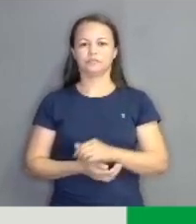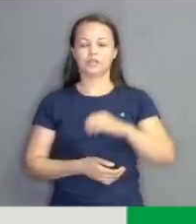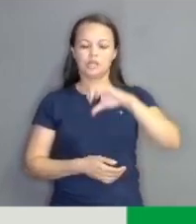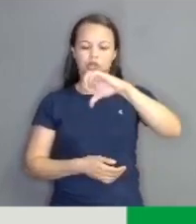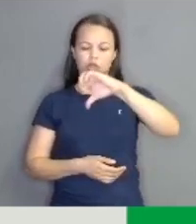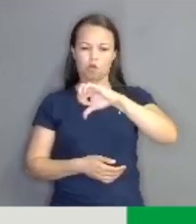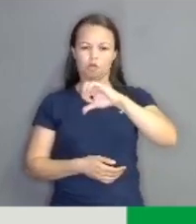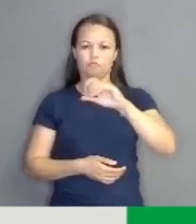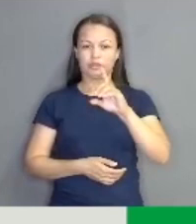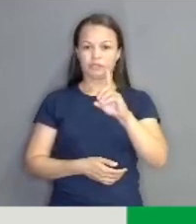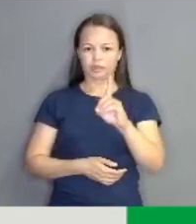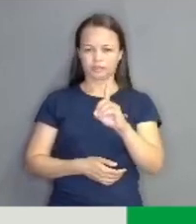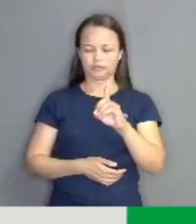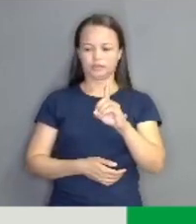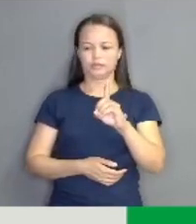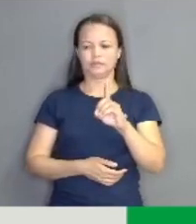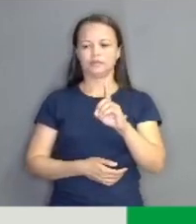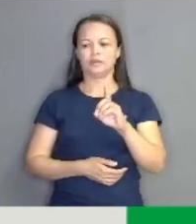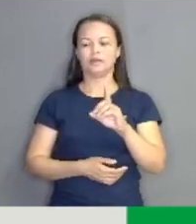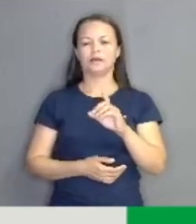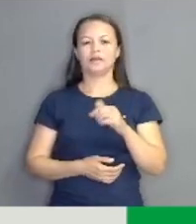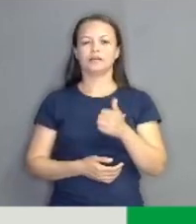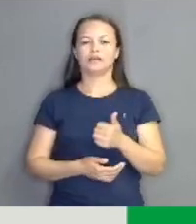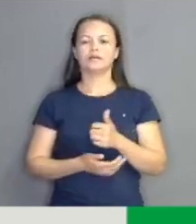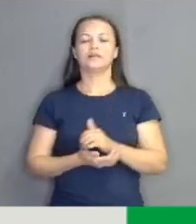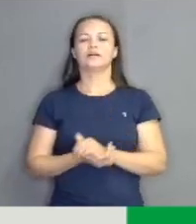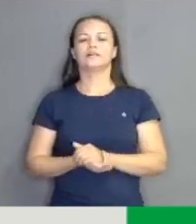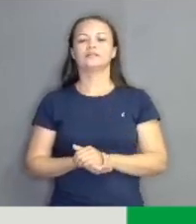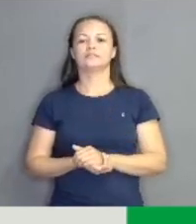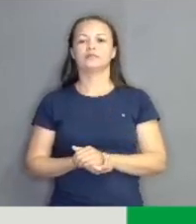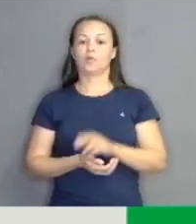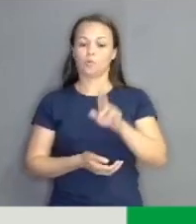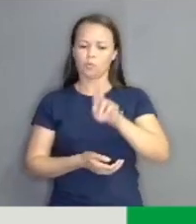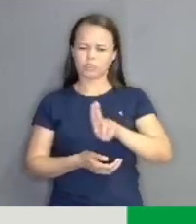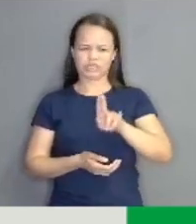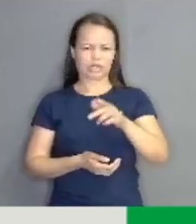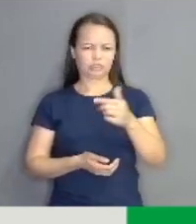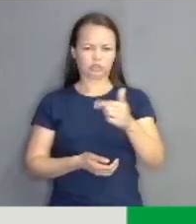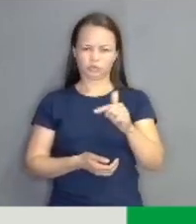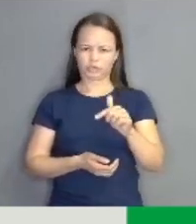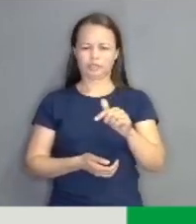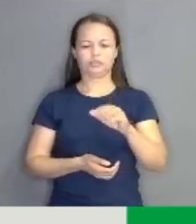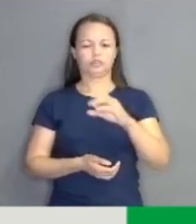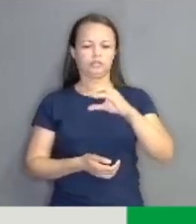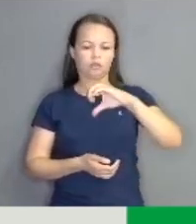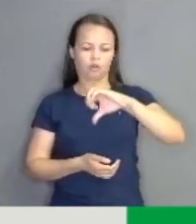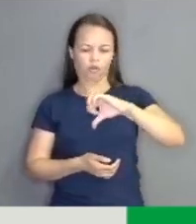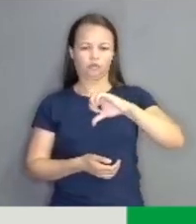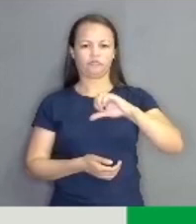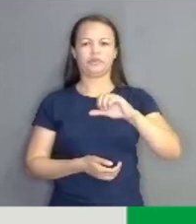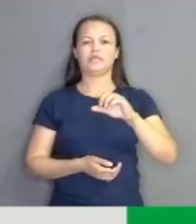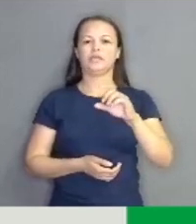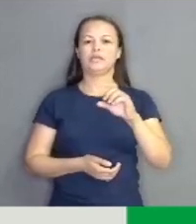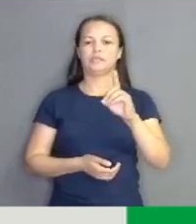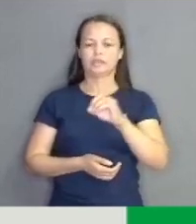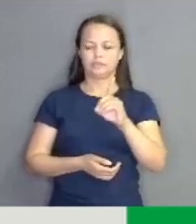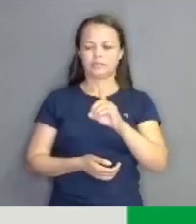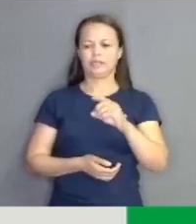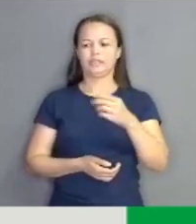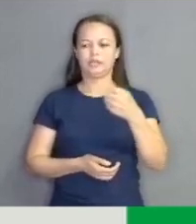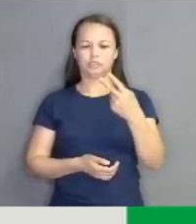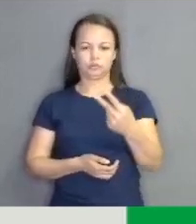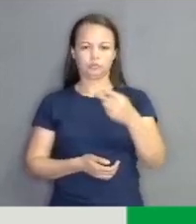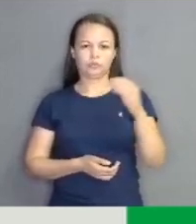9 dezenas, tá? Não temos unidade. Temos 9 dezenas e 2 centenas.